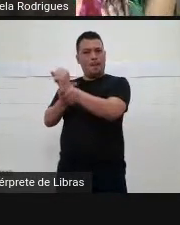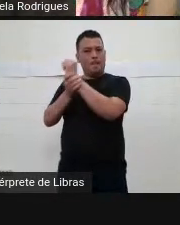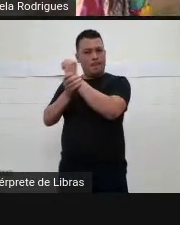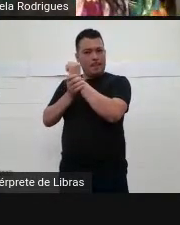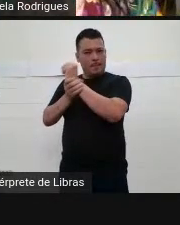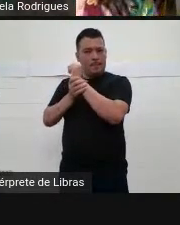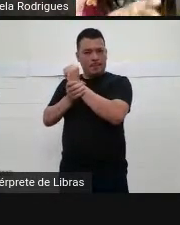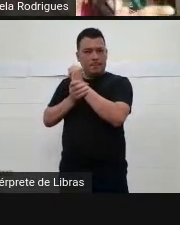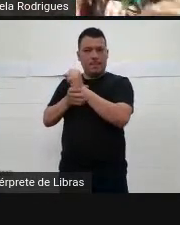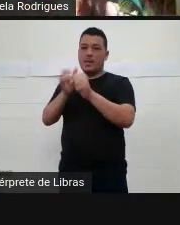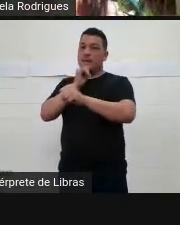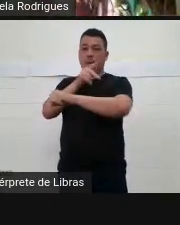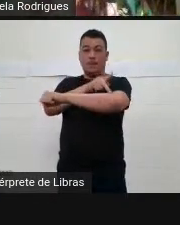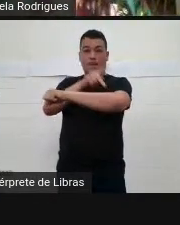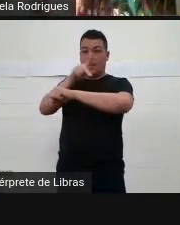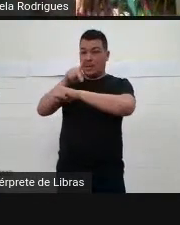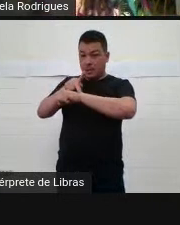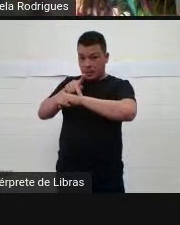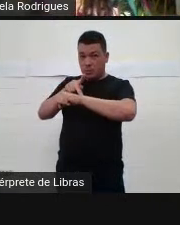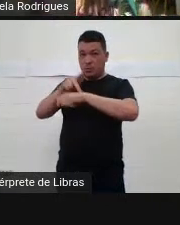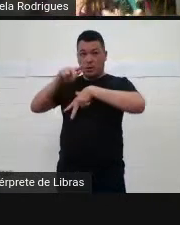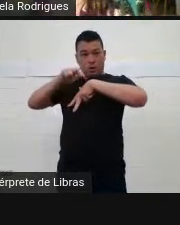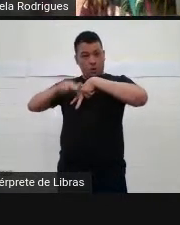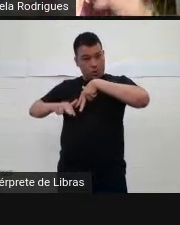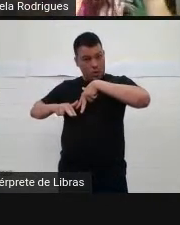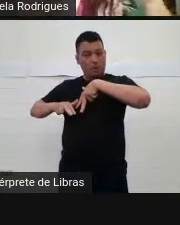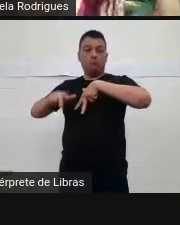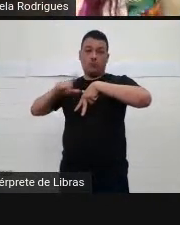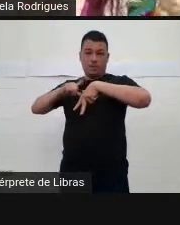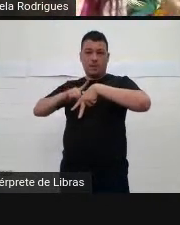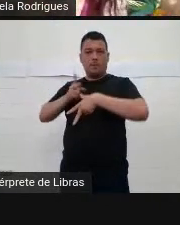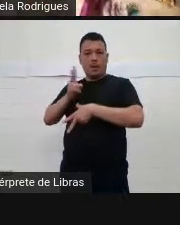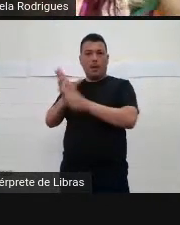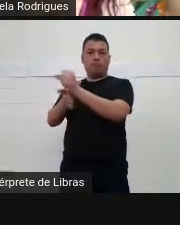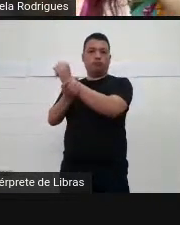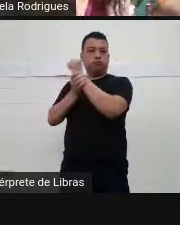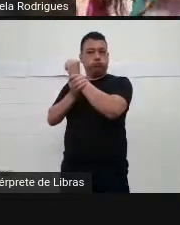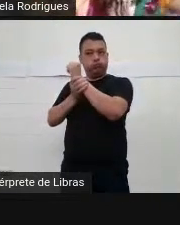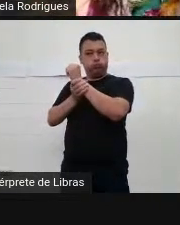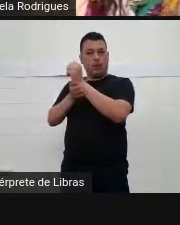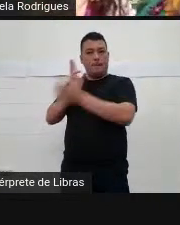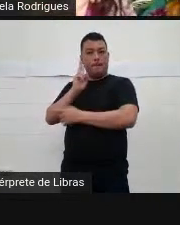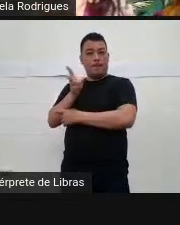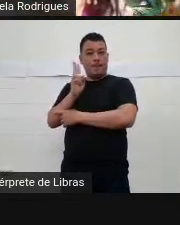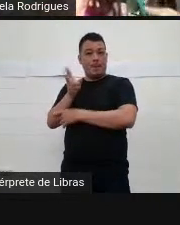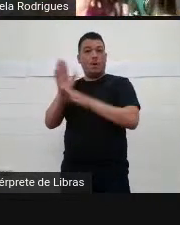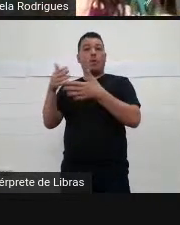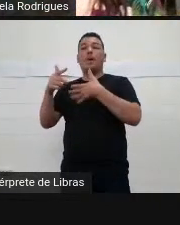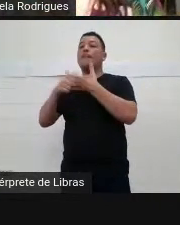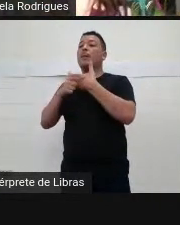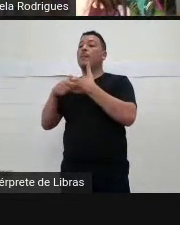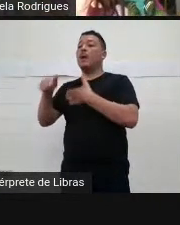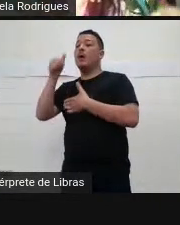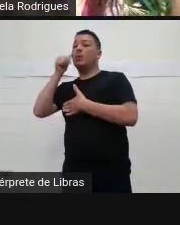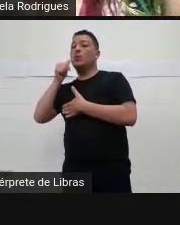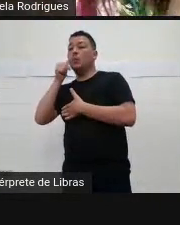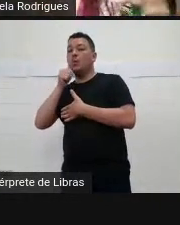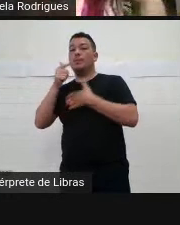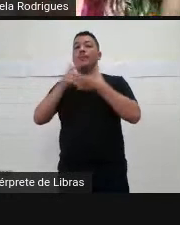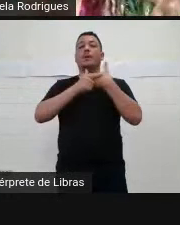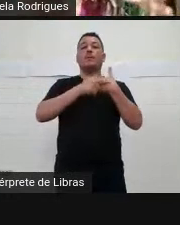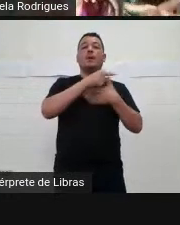de pedagogias de gênero, certo? Em que vai tentar definir qual o papel de cada um na